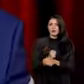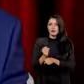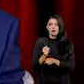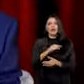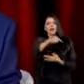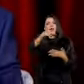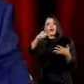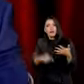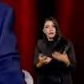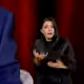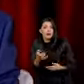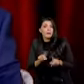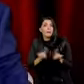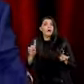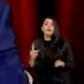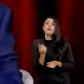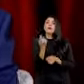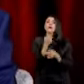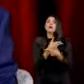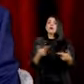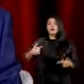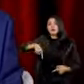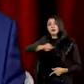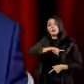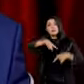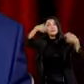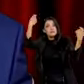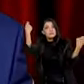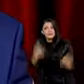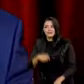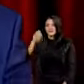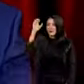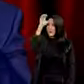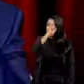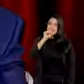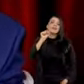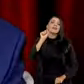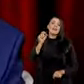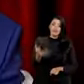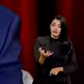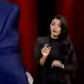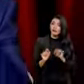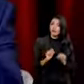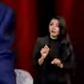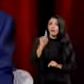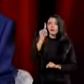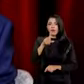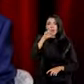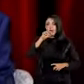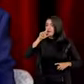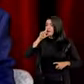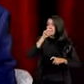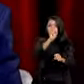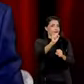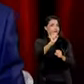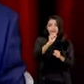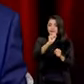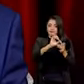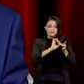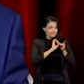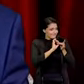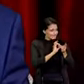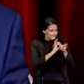Mas tem uma coisa que nós precisamos aprender a querer, que é o fortalecimento da democracia no